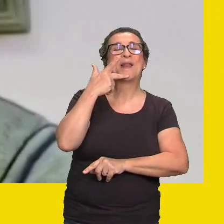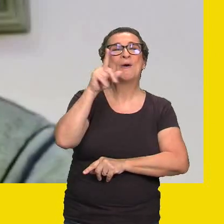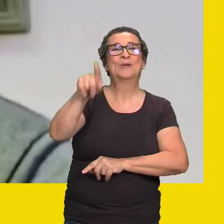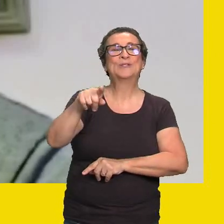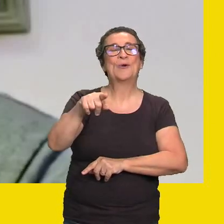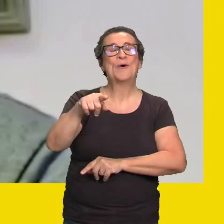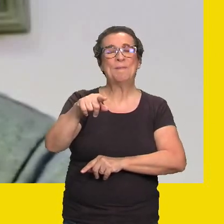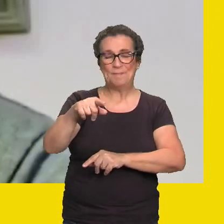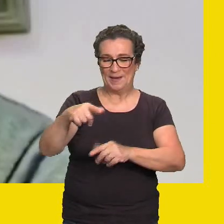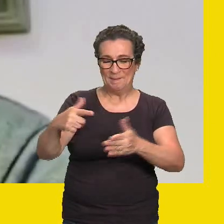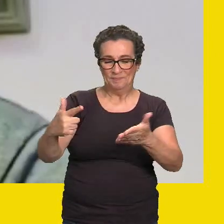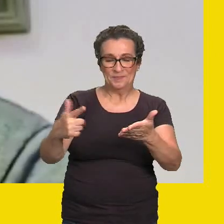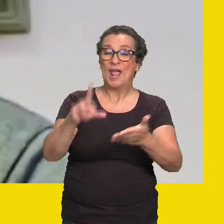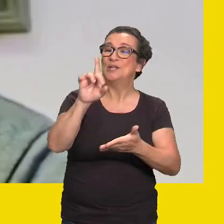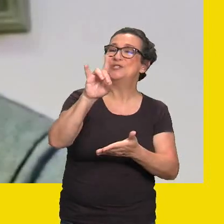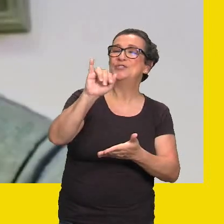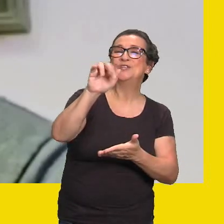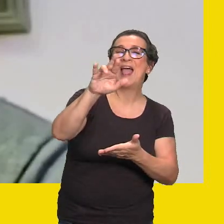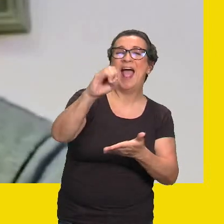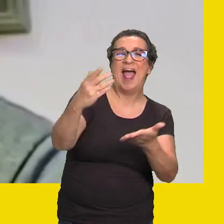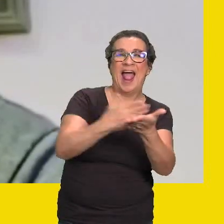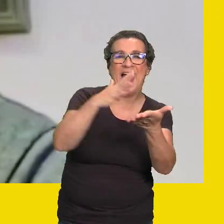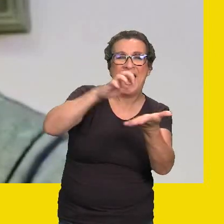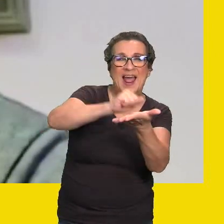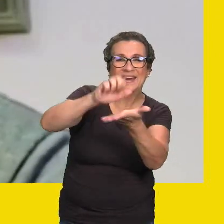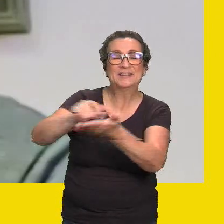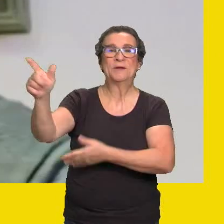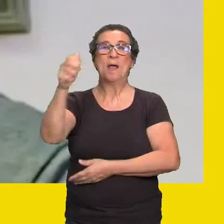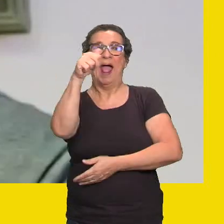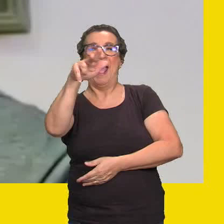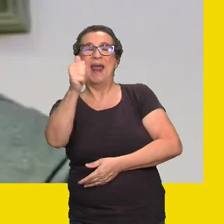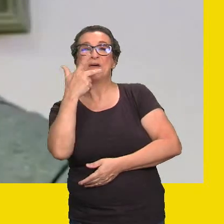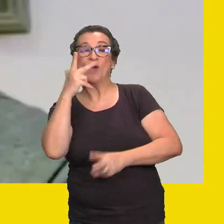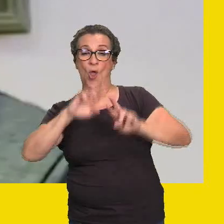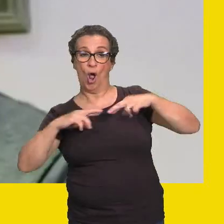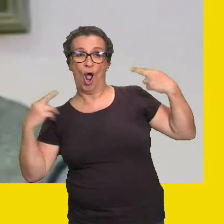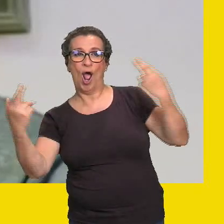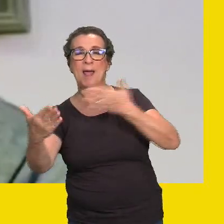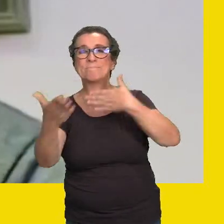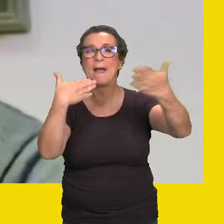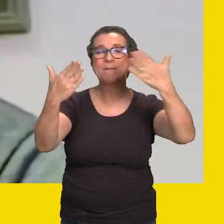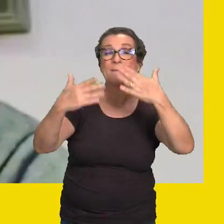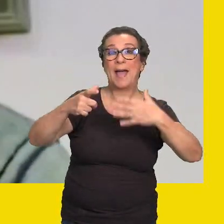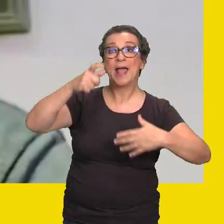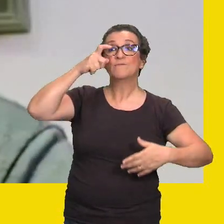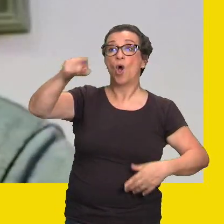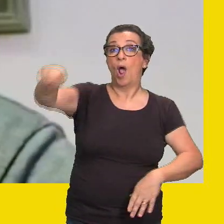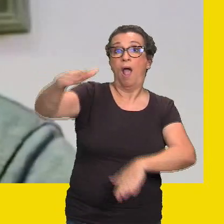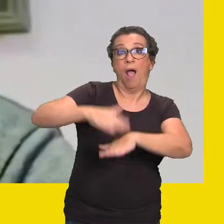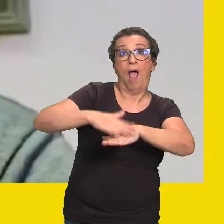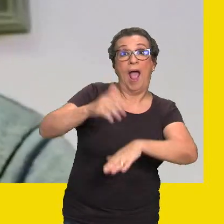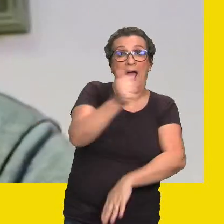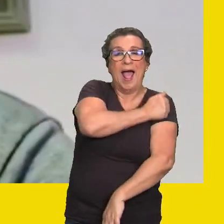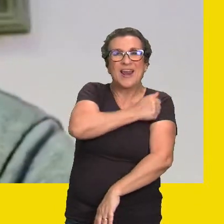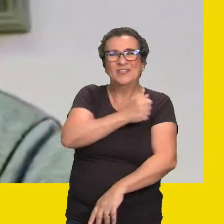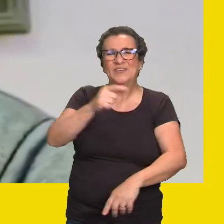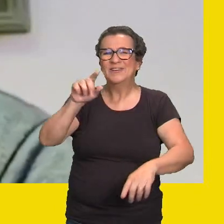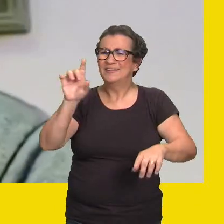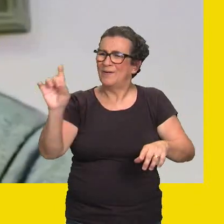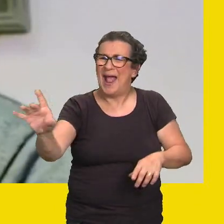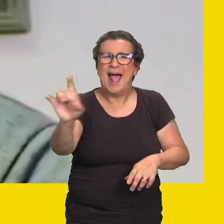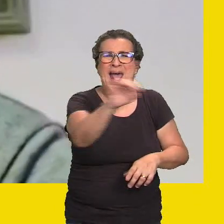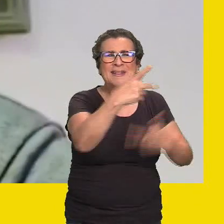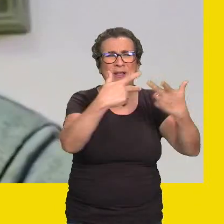próprio dos alunos, quando a Ana Paula trouxe a roda de conversa, que foi uma intenção do aluno, todas essas